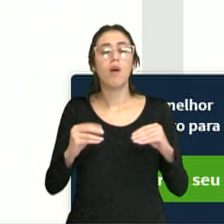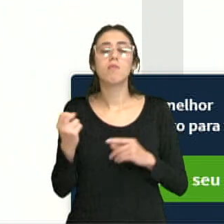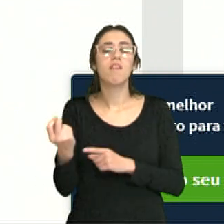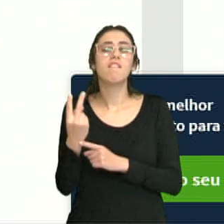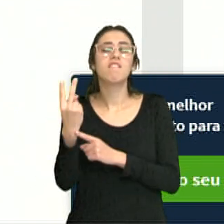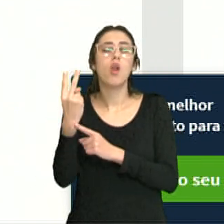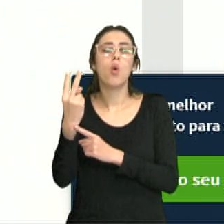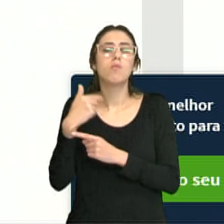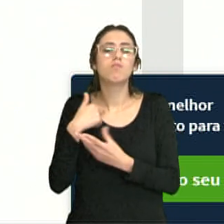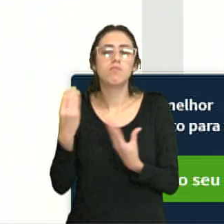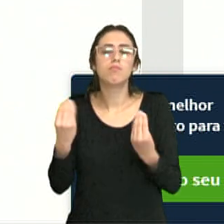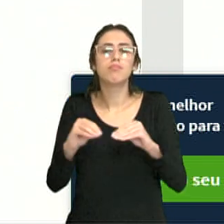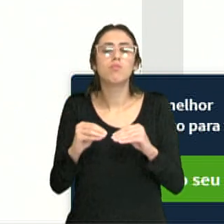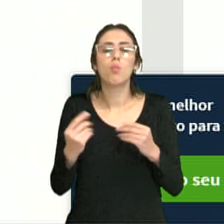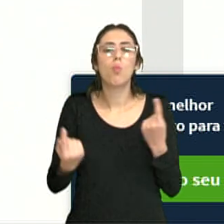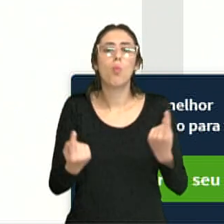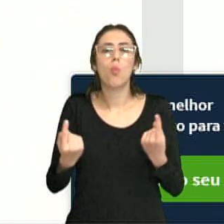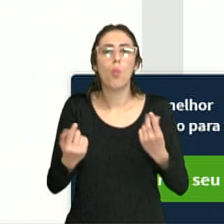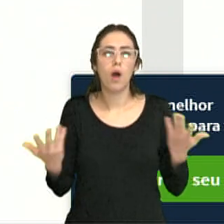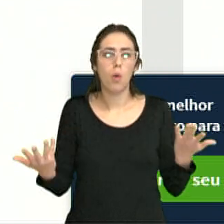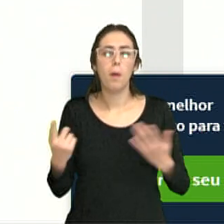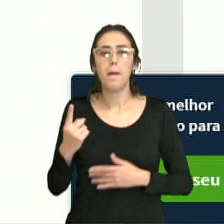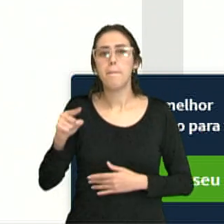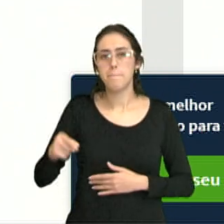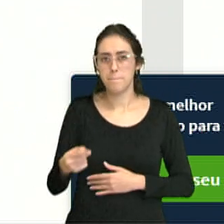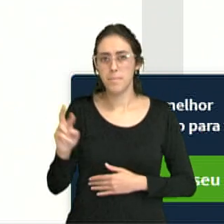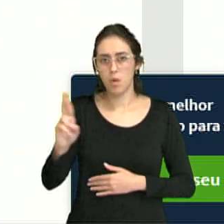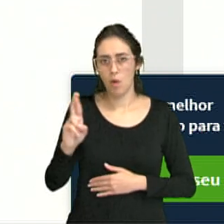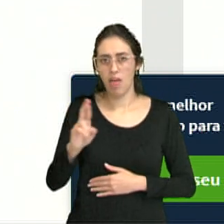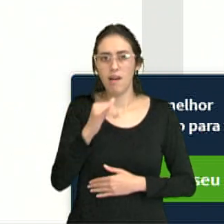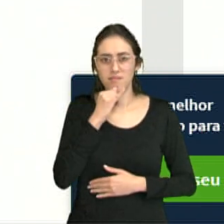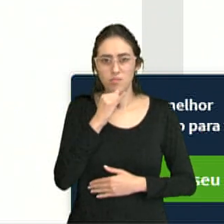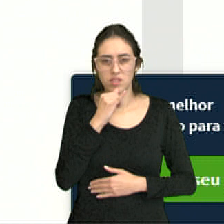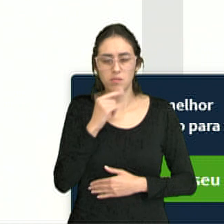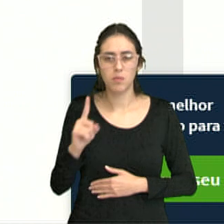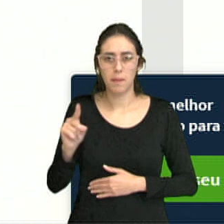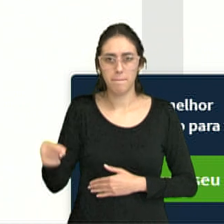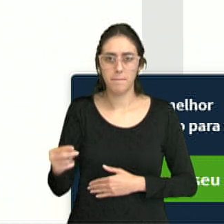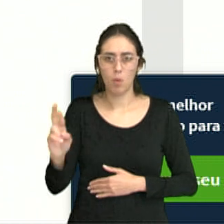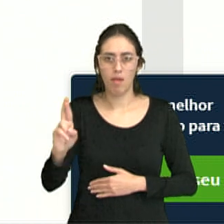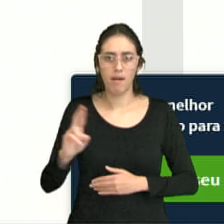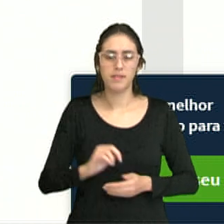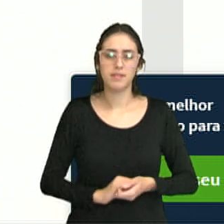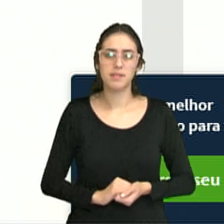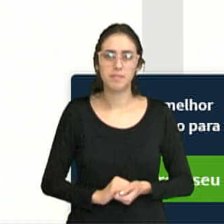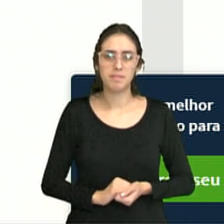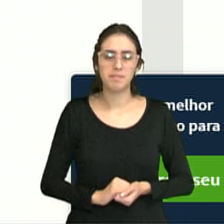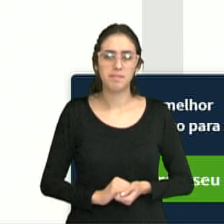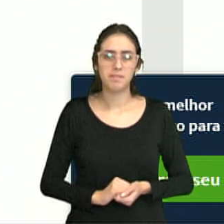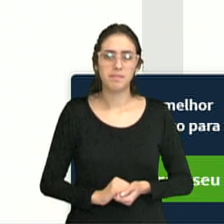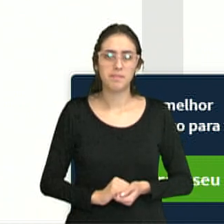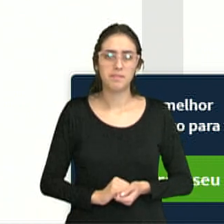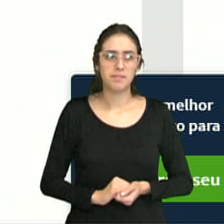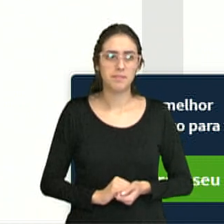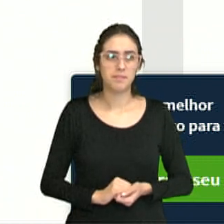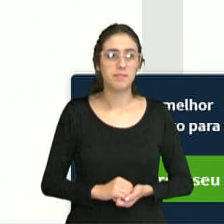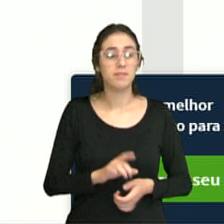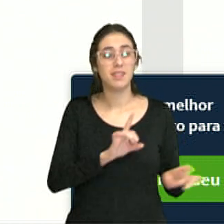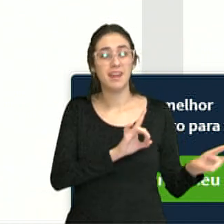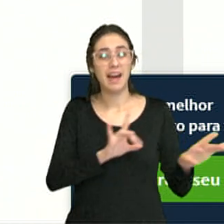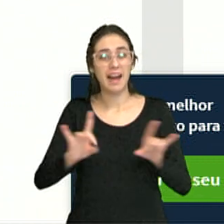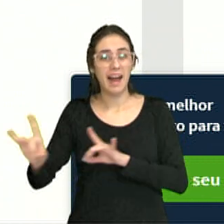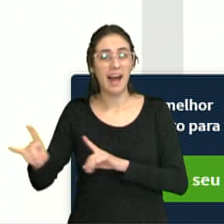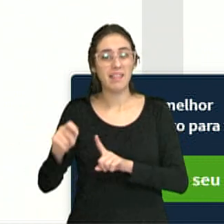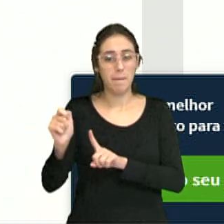valor inicial, que seria os R$1.000 que a gente quer aplicar ali, né? Os R$1.000. E cada